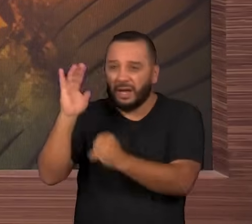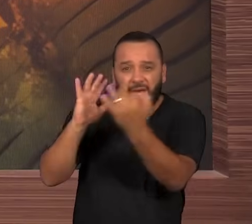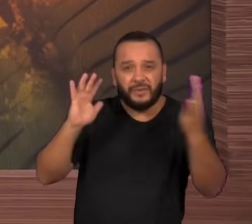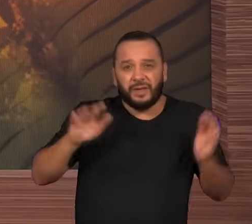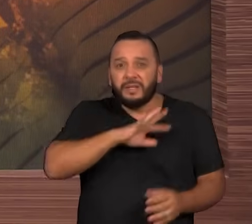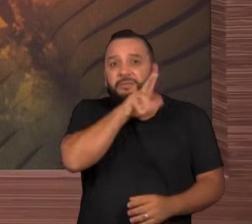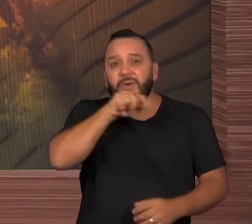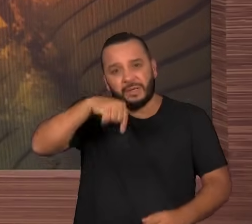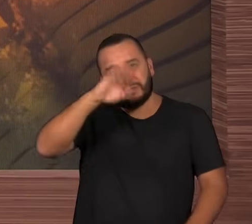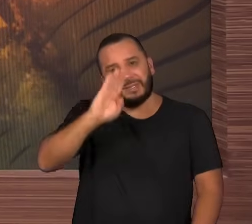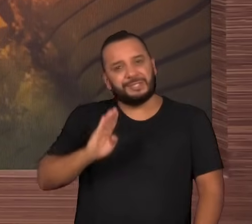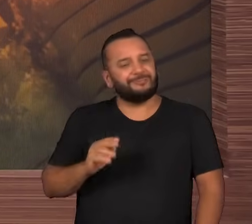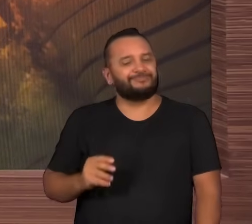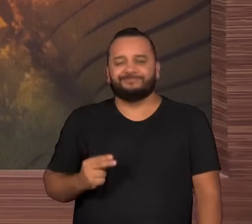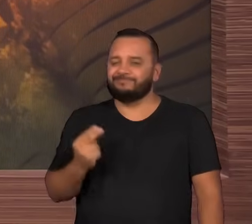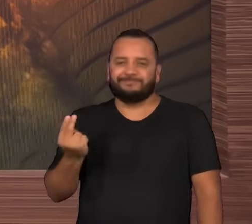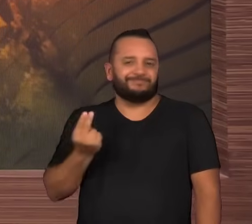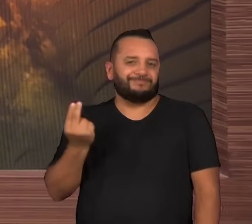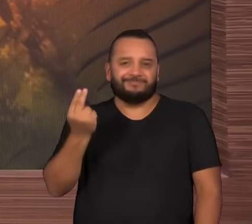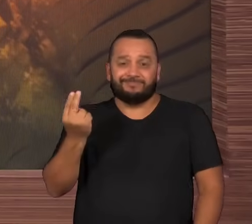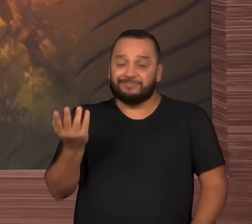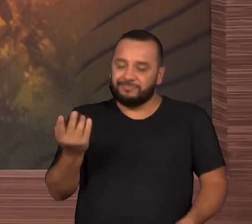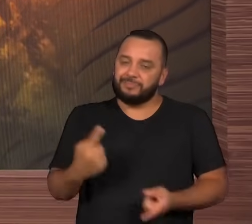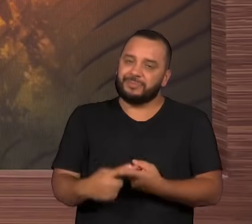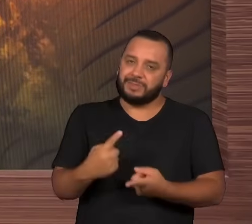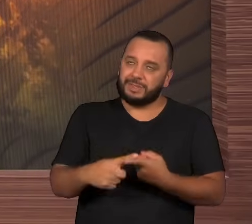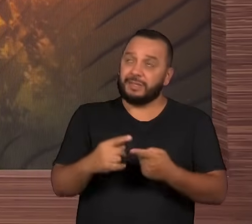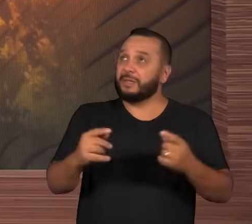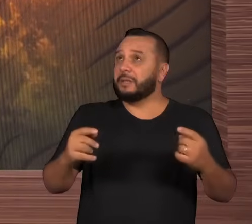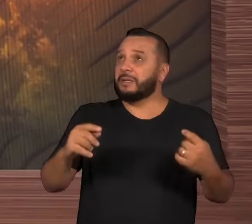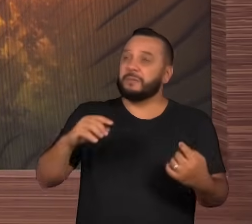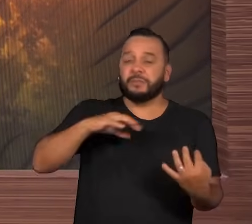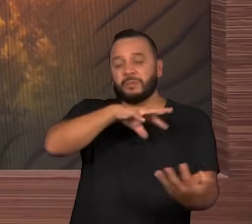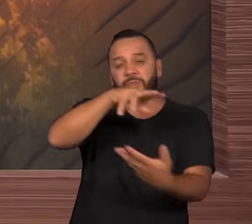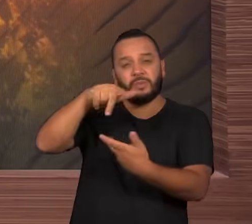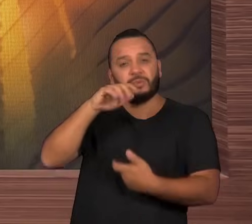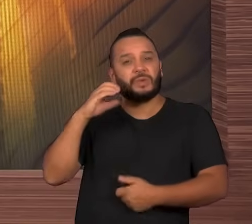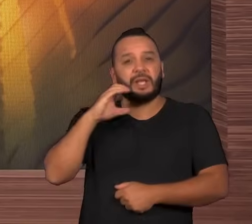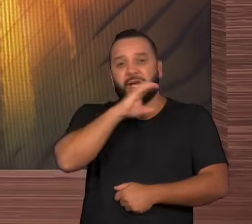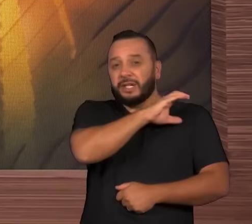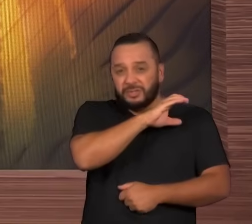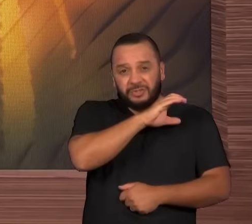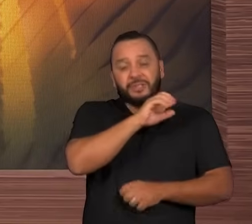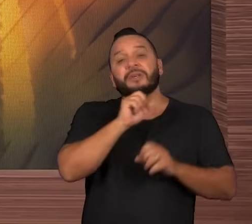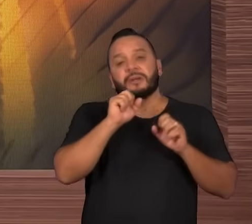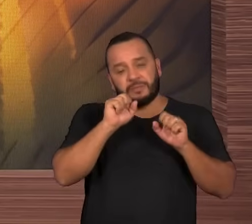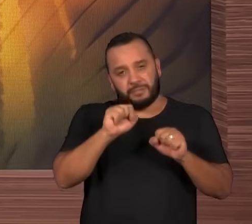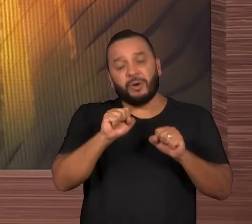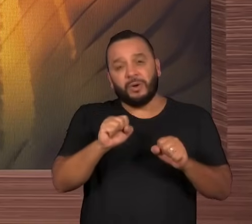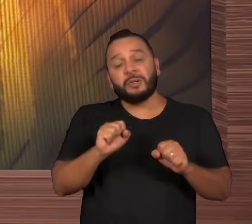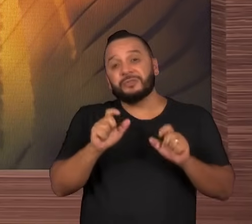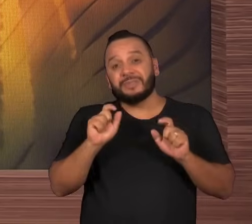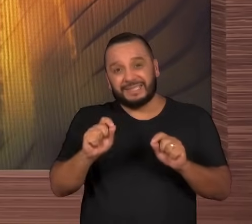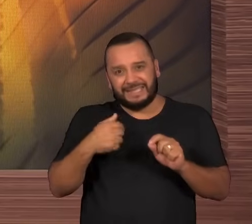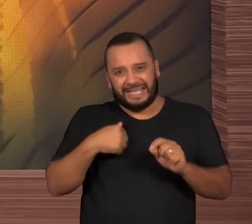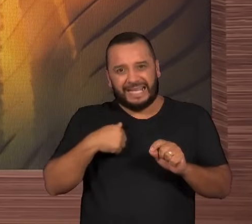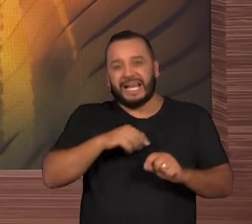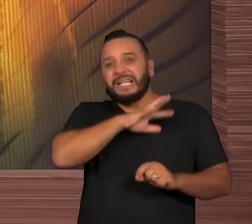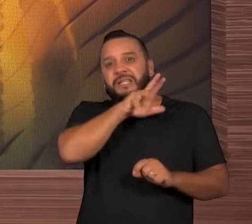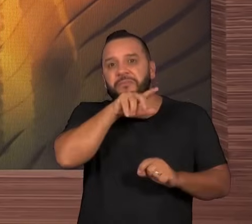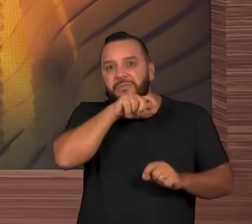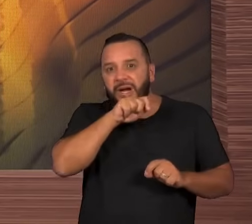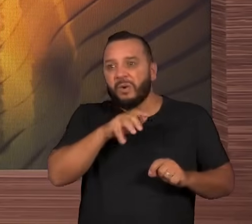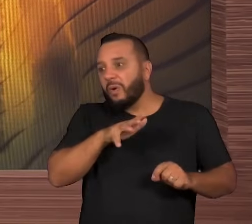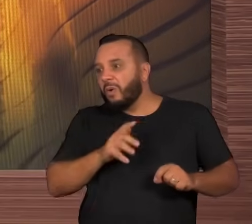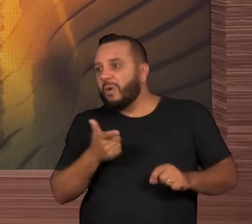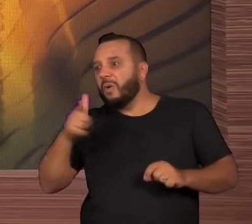Os pesquisadores alertam que o aquecimento global pode provocar a migração de espécies para outras áreas não